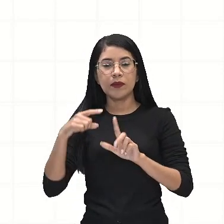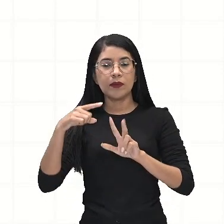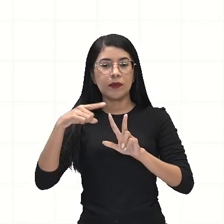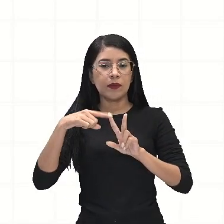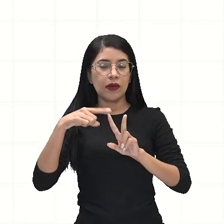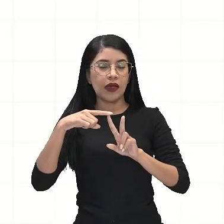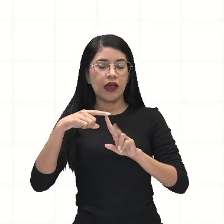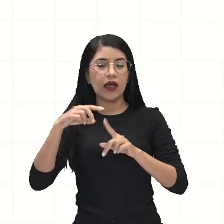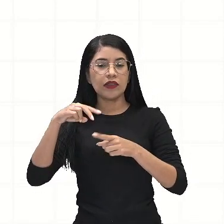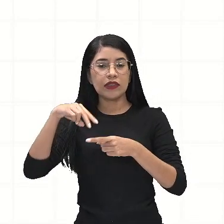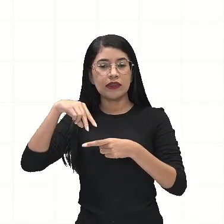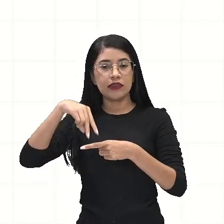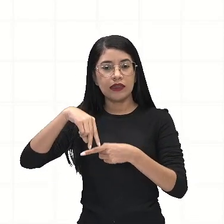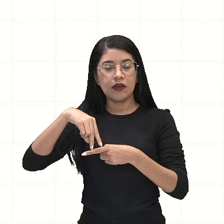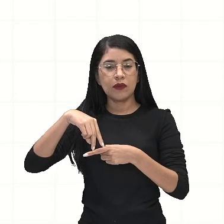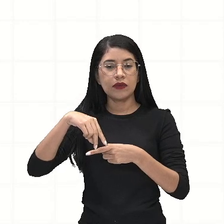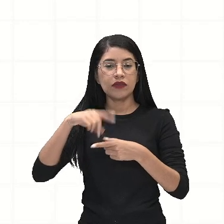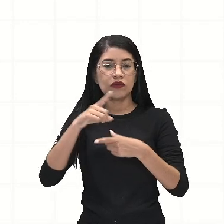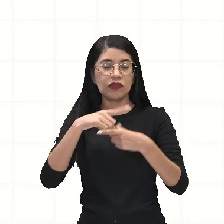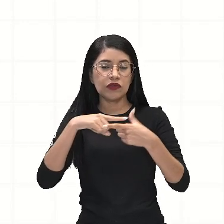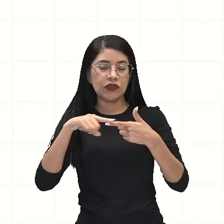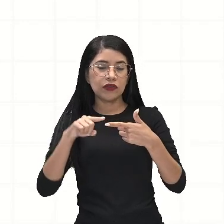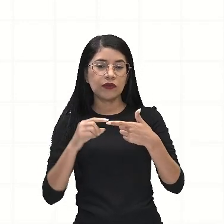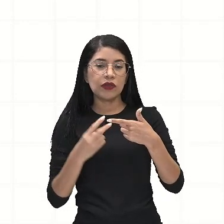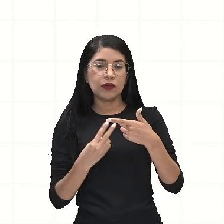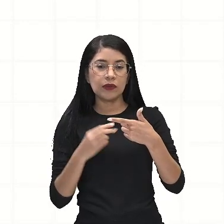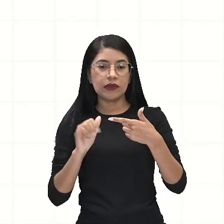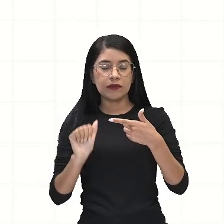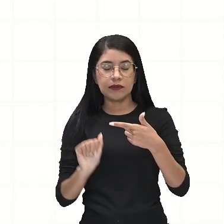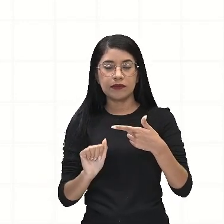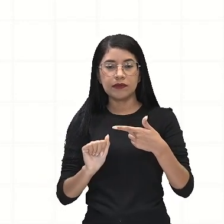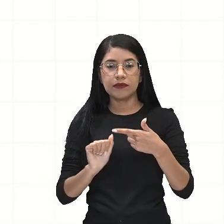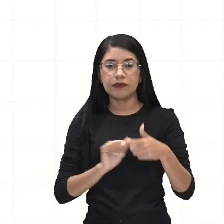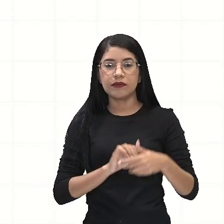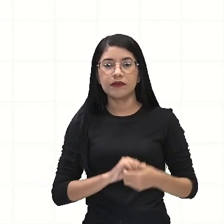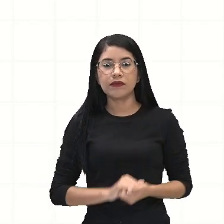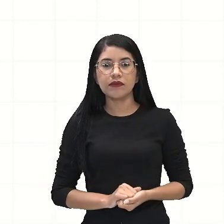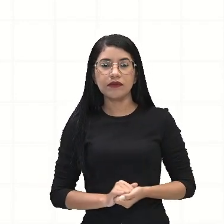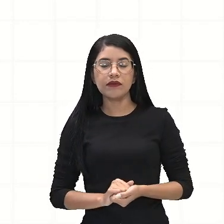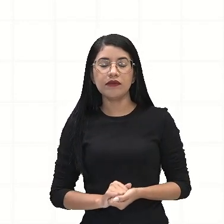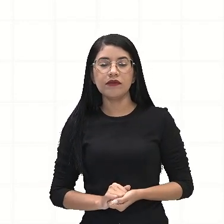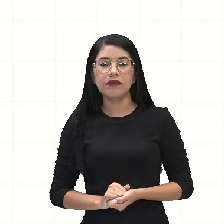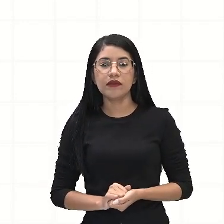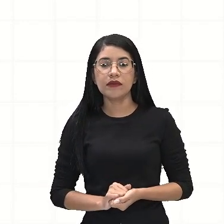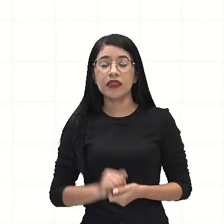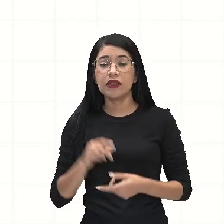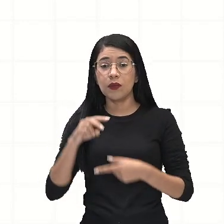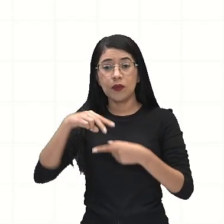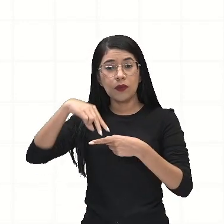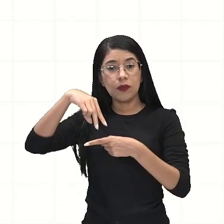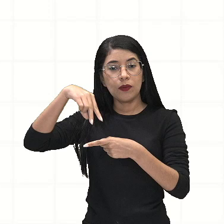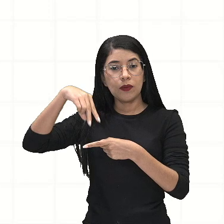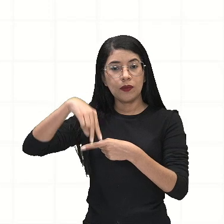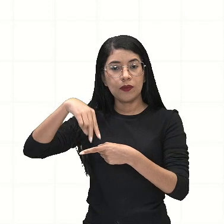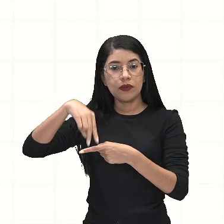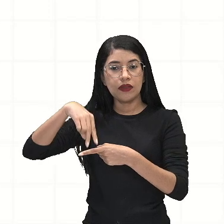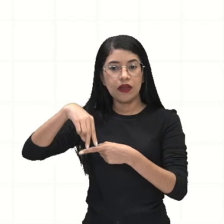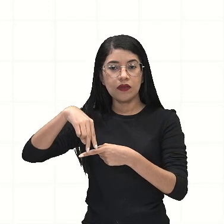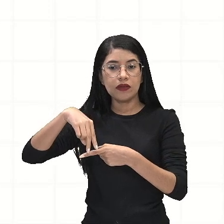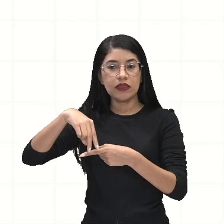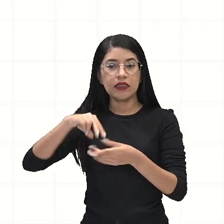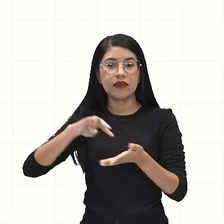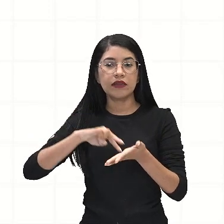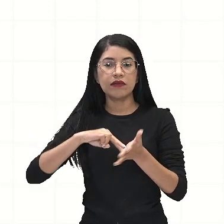dividido por 2 vezes o valor do a. Beleza? Então, esse delta aqui, ó,